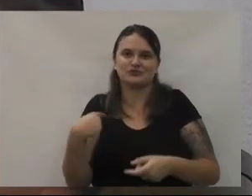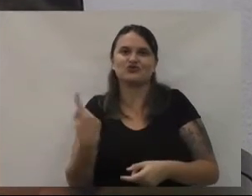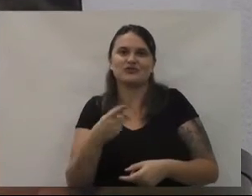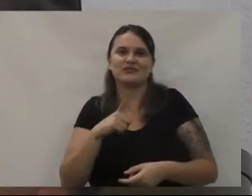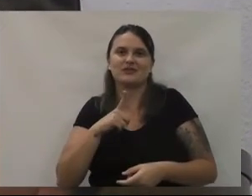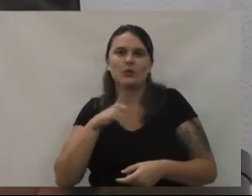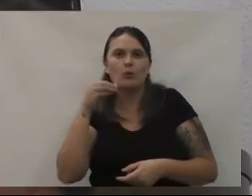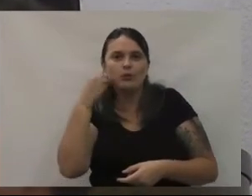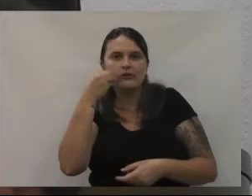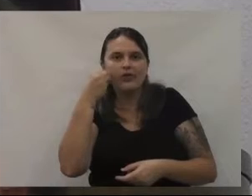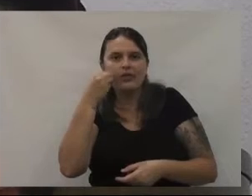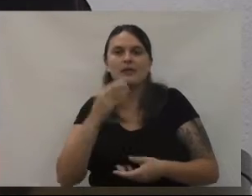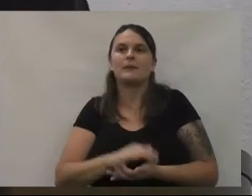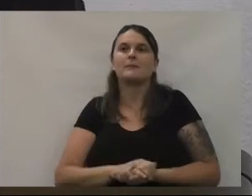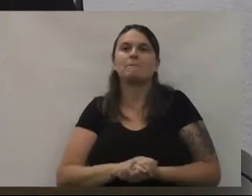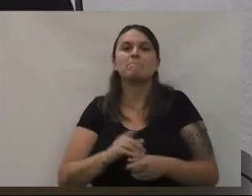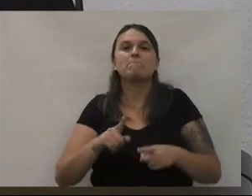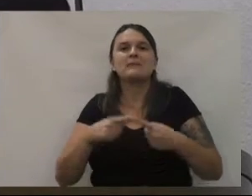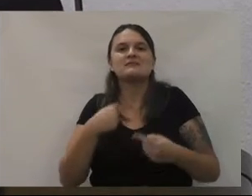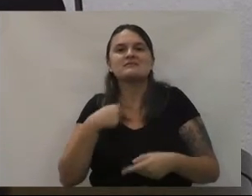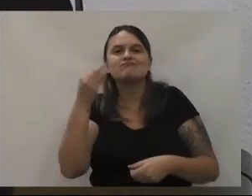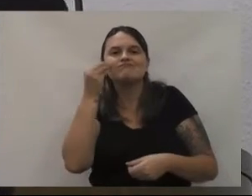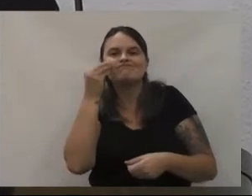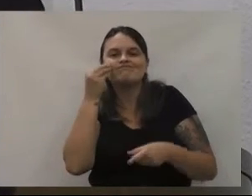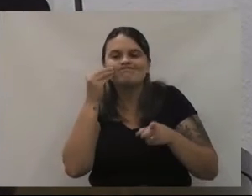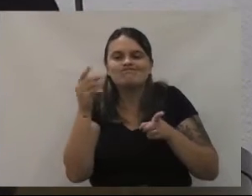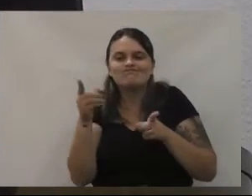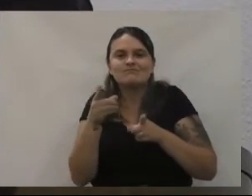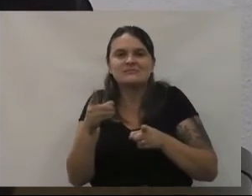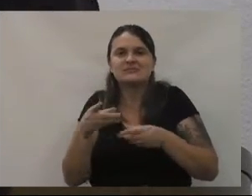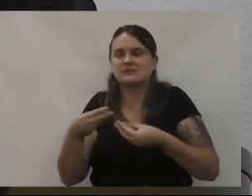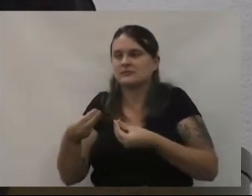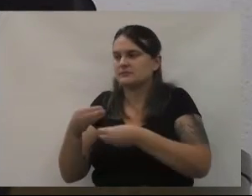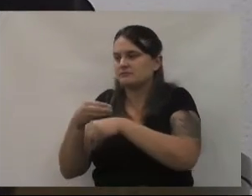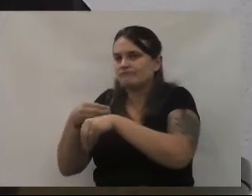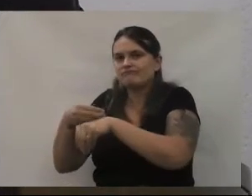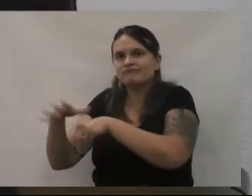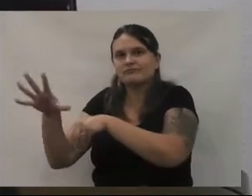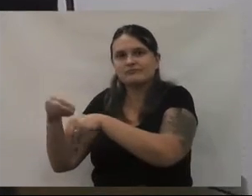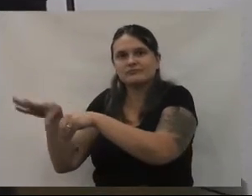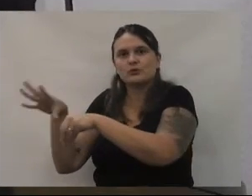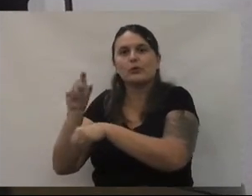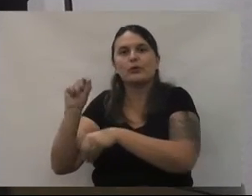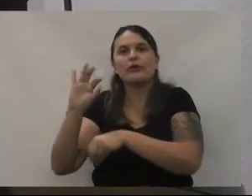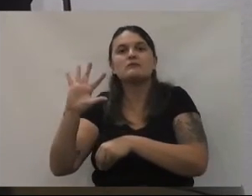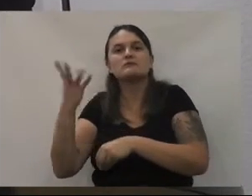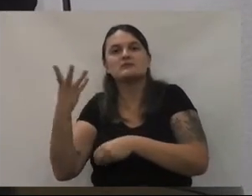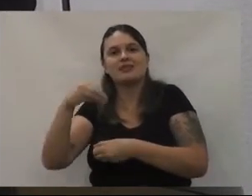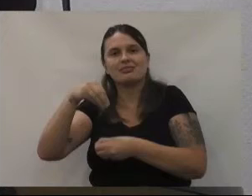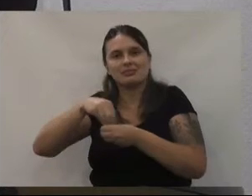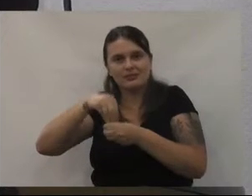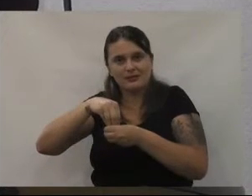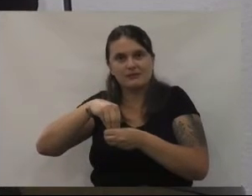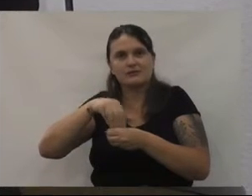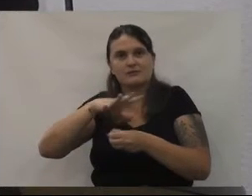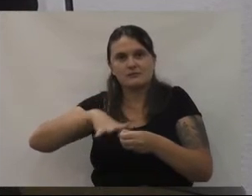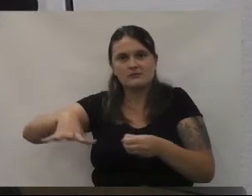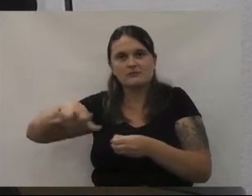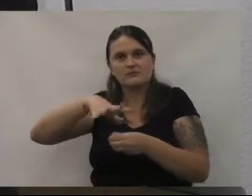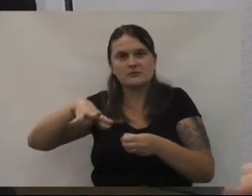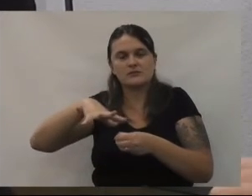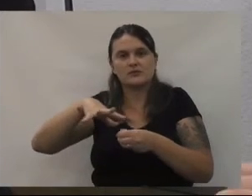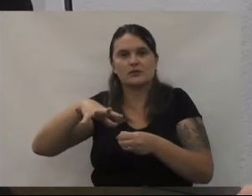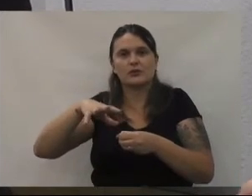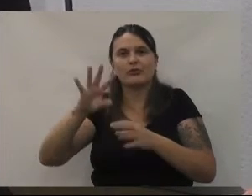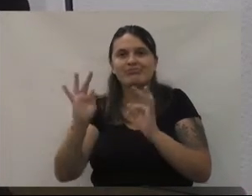oportunidades. Mas eu tentei, assim, de um modo geral, passar para vocês o que está acontecendo. Dentro de uma